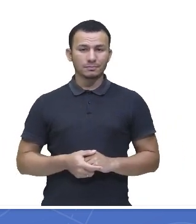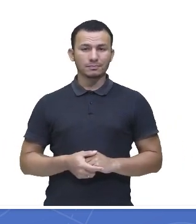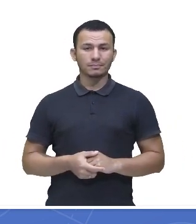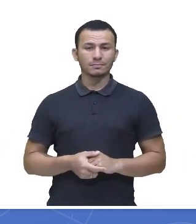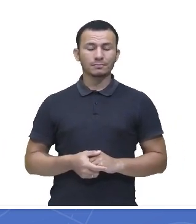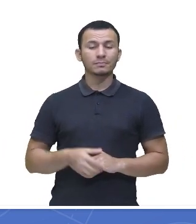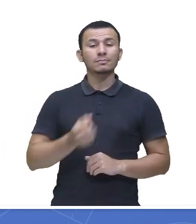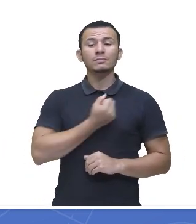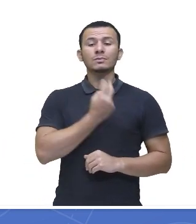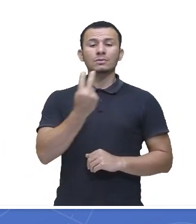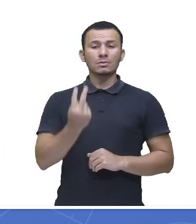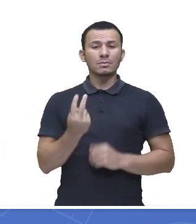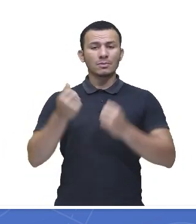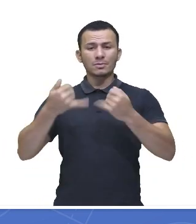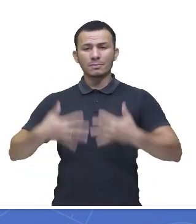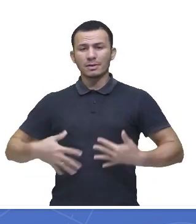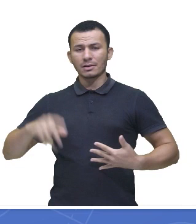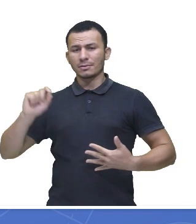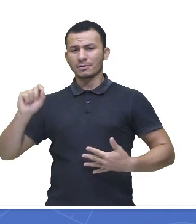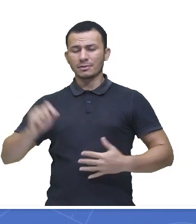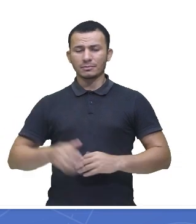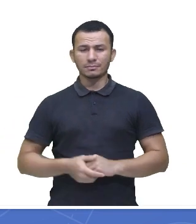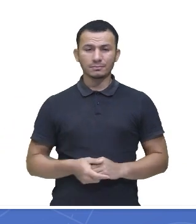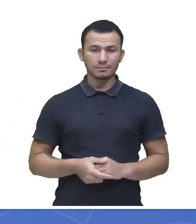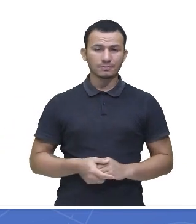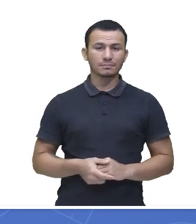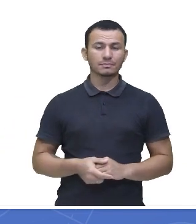Na segunda questão, eu tenho aí,